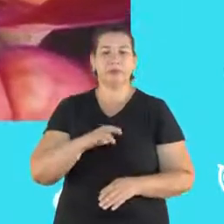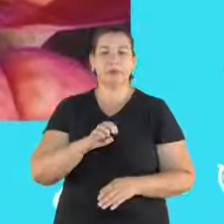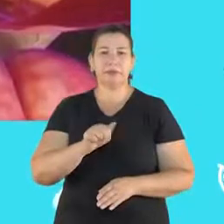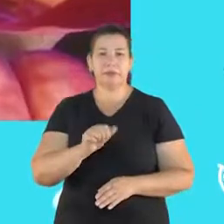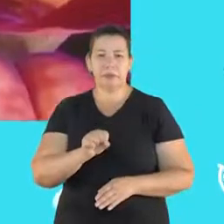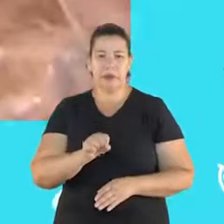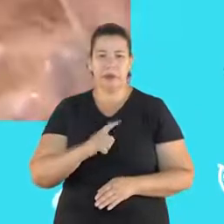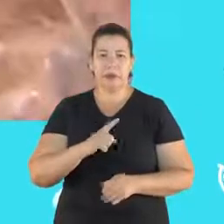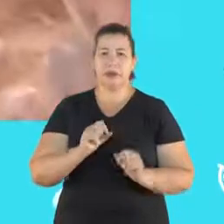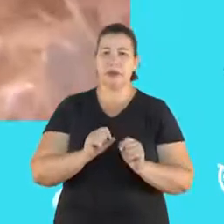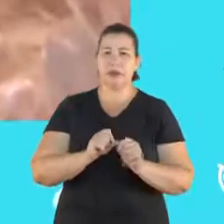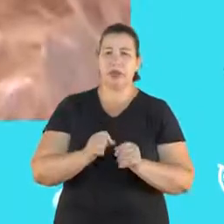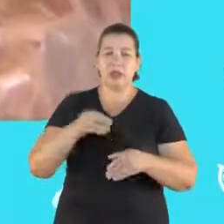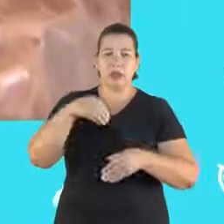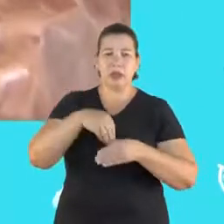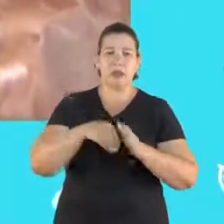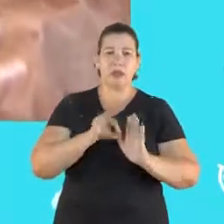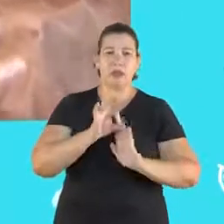das células.